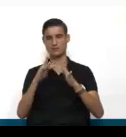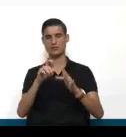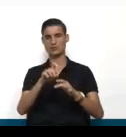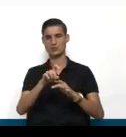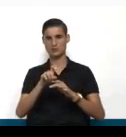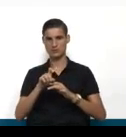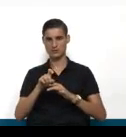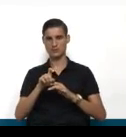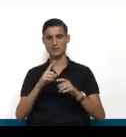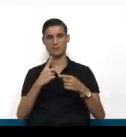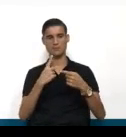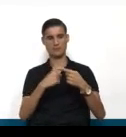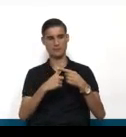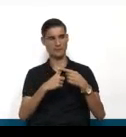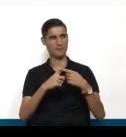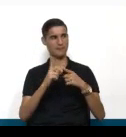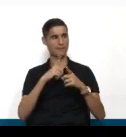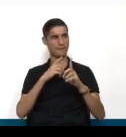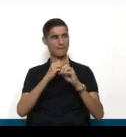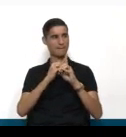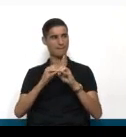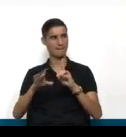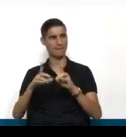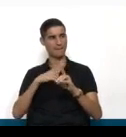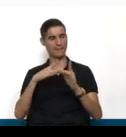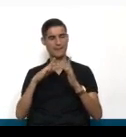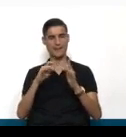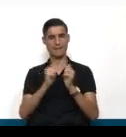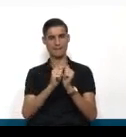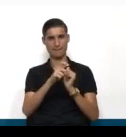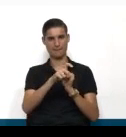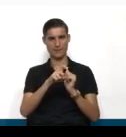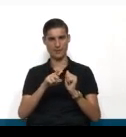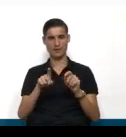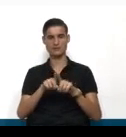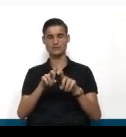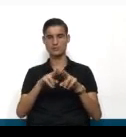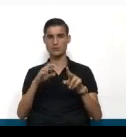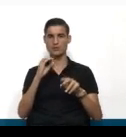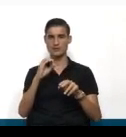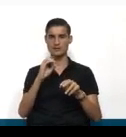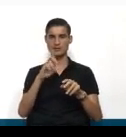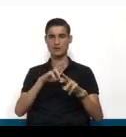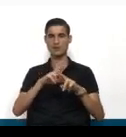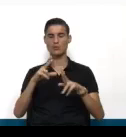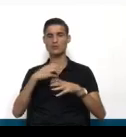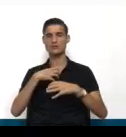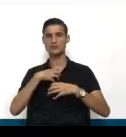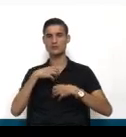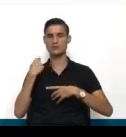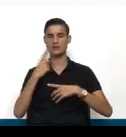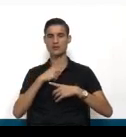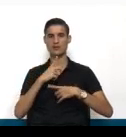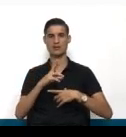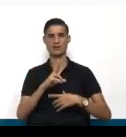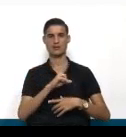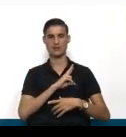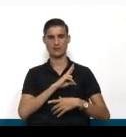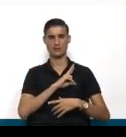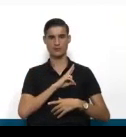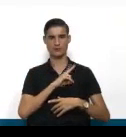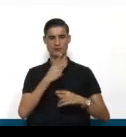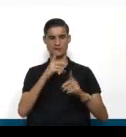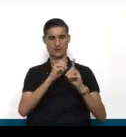x, mais a derivada segunda em relação a y, igual a zero. É só uma outra forma de representar